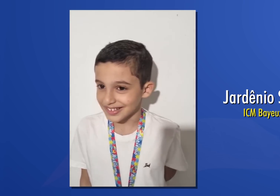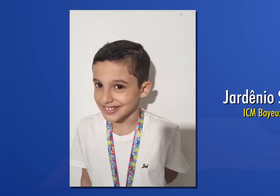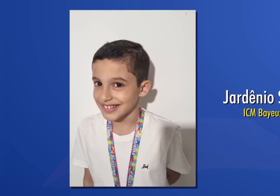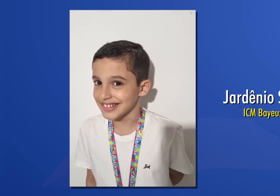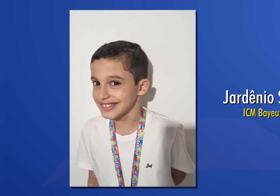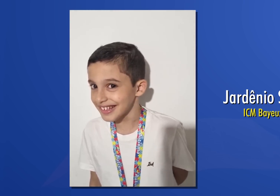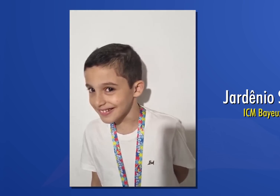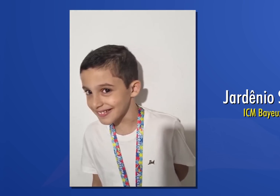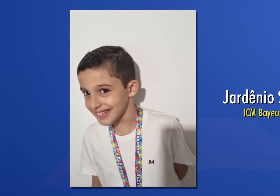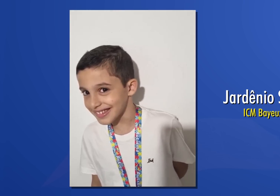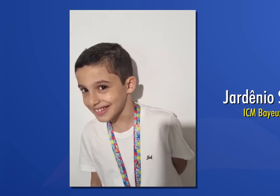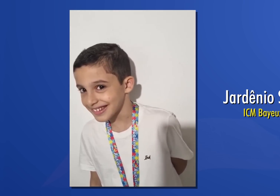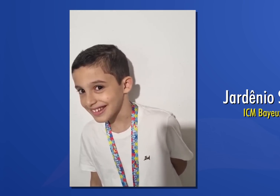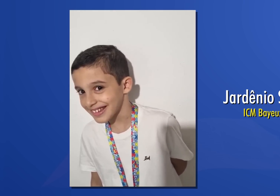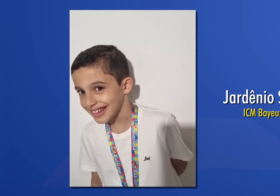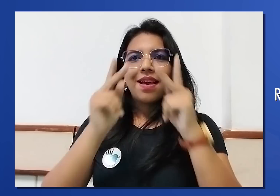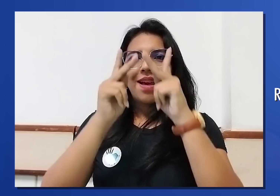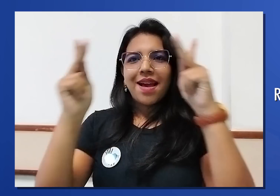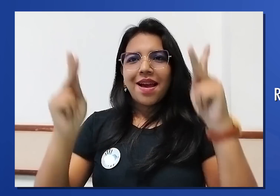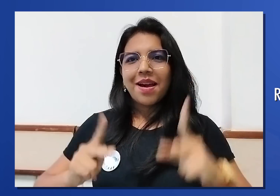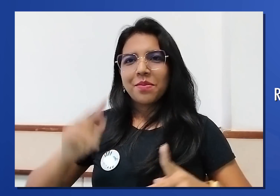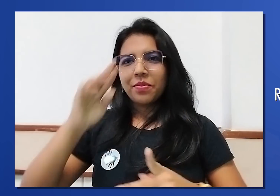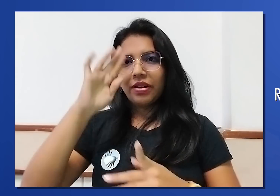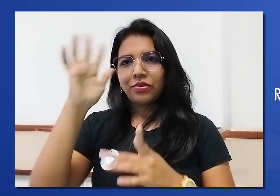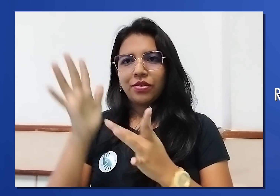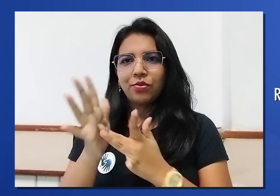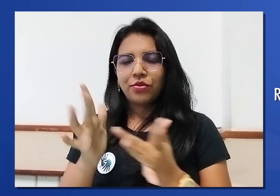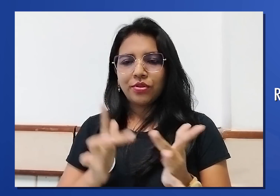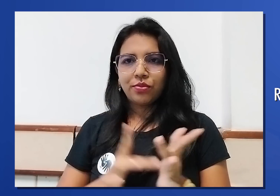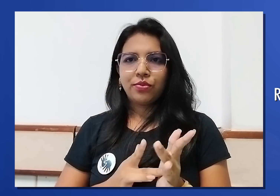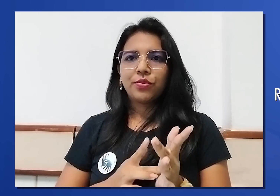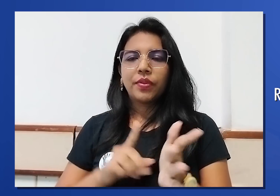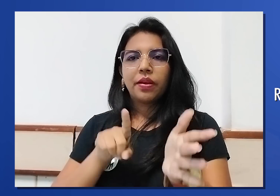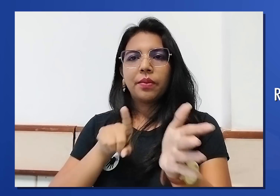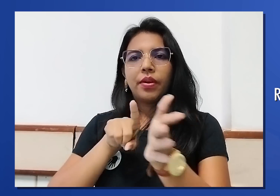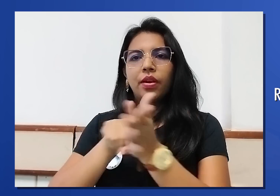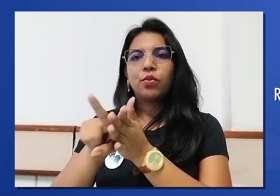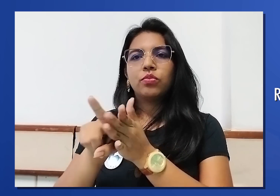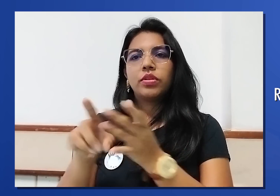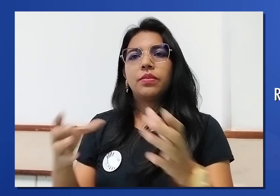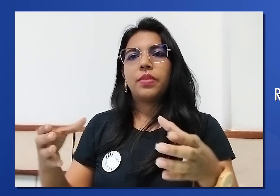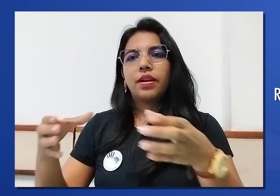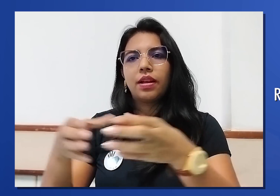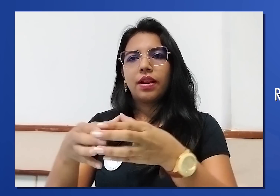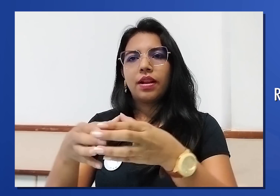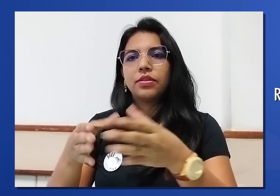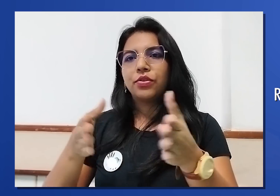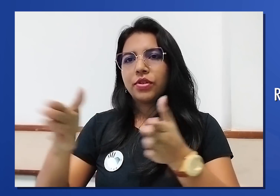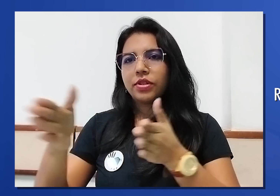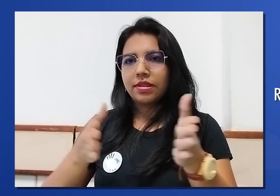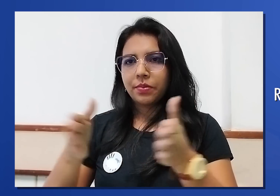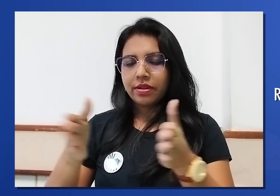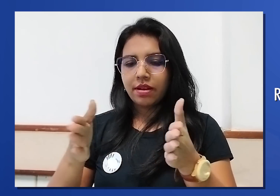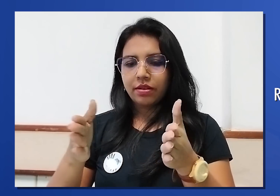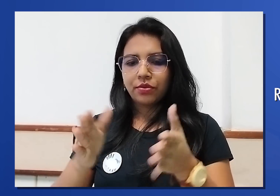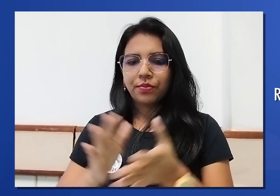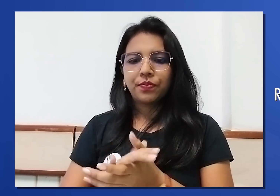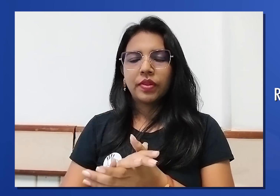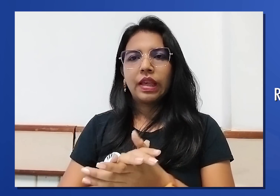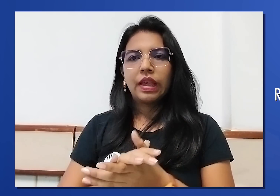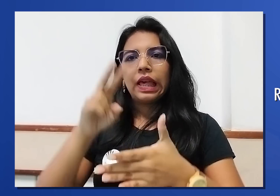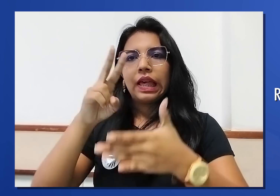A voz do Senhor Jesus. A paz do Senhor Jesus. Pergunta para a classe de